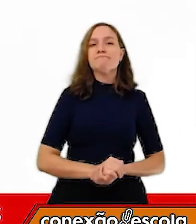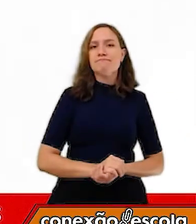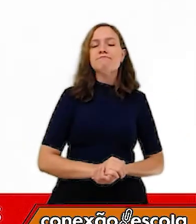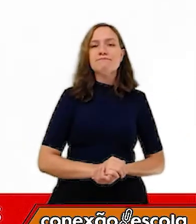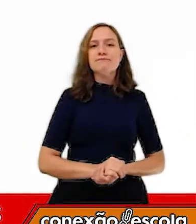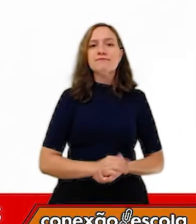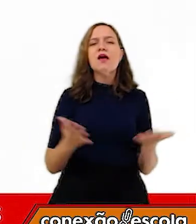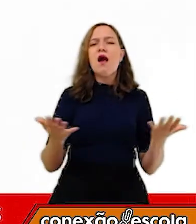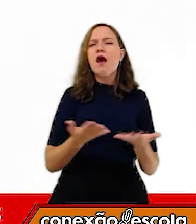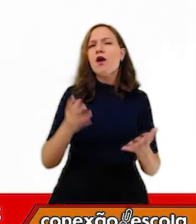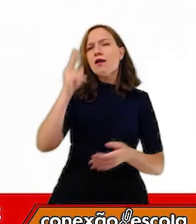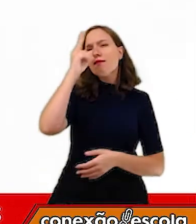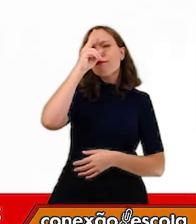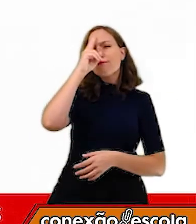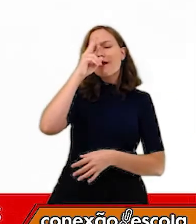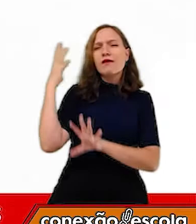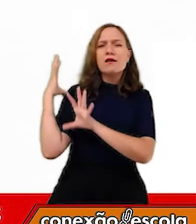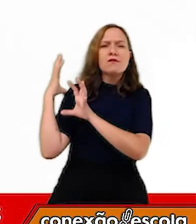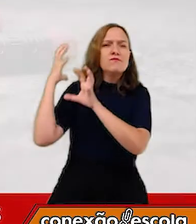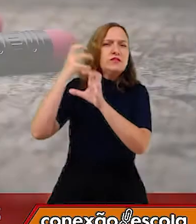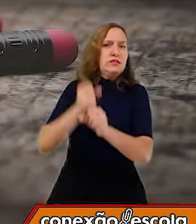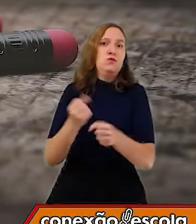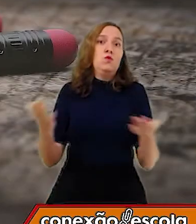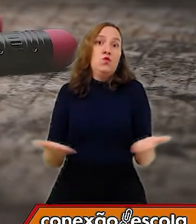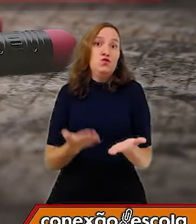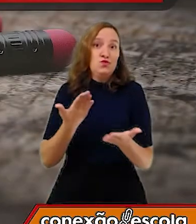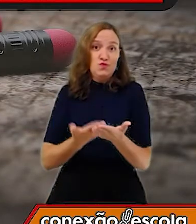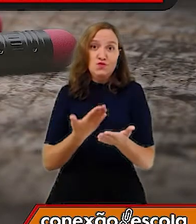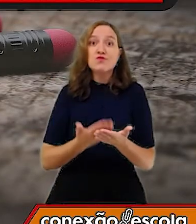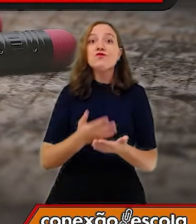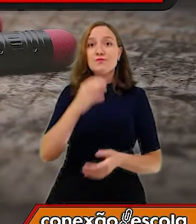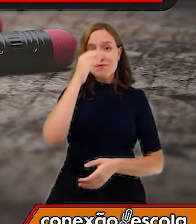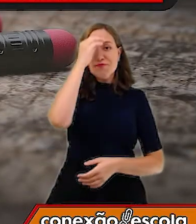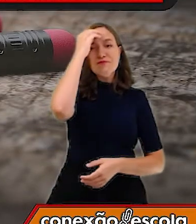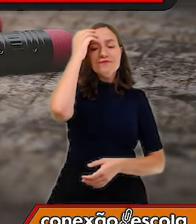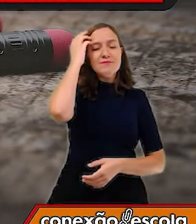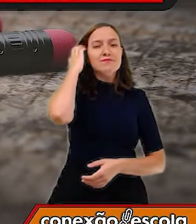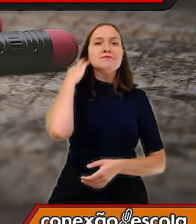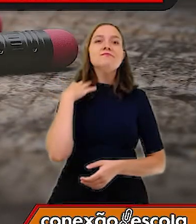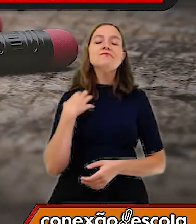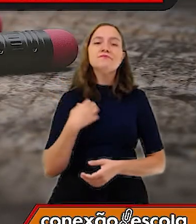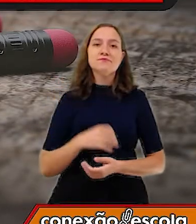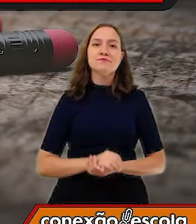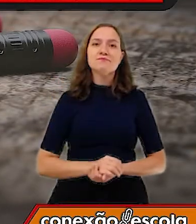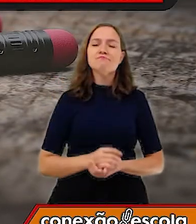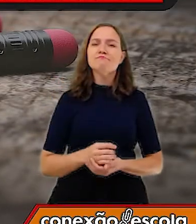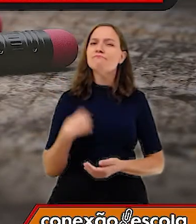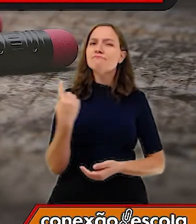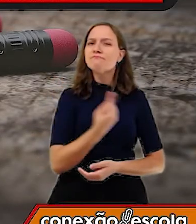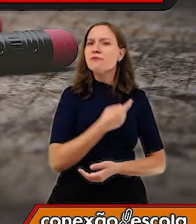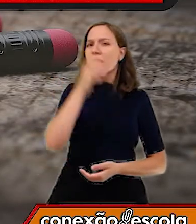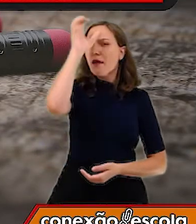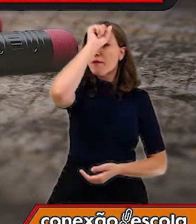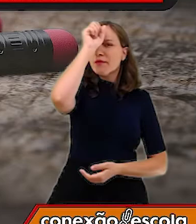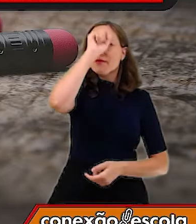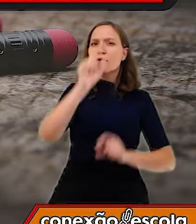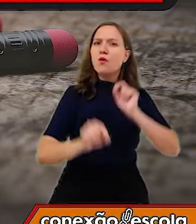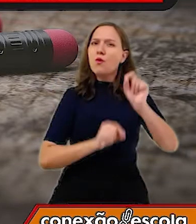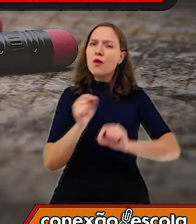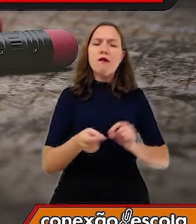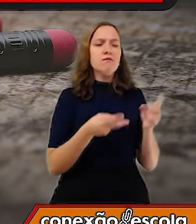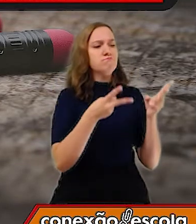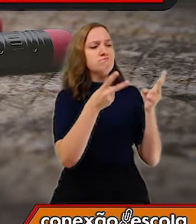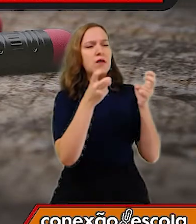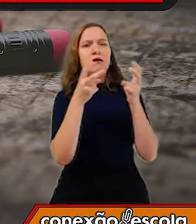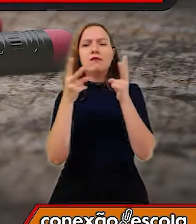Agora vamos relembrar o que aprendemos hoje. Nós aprendemos a